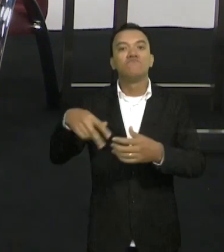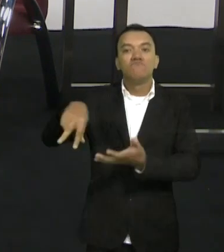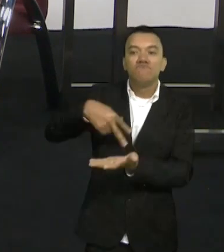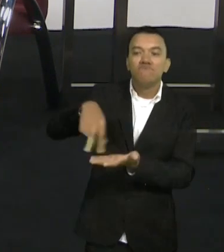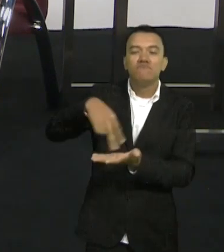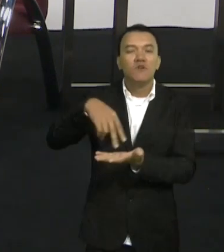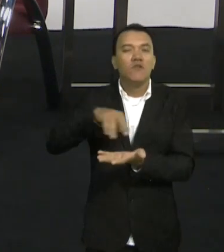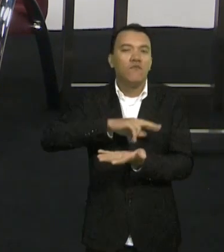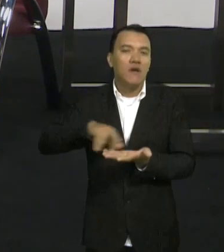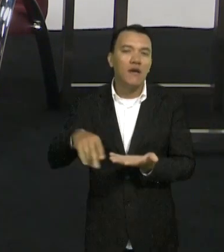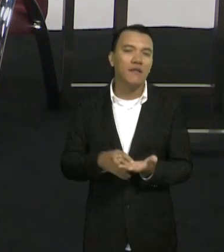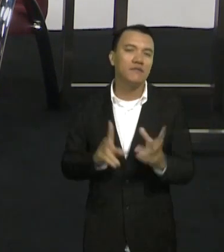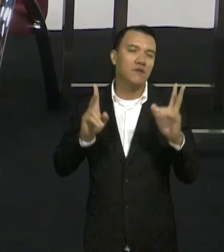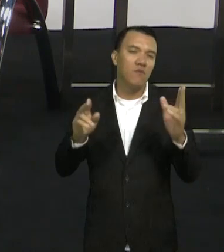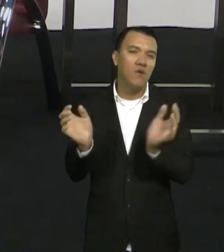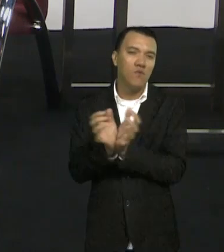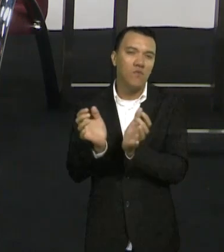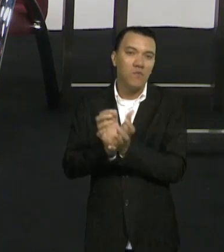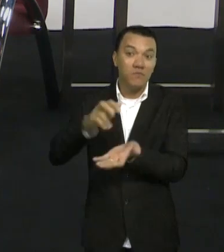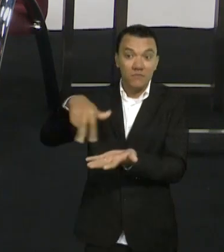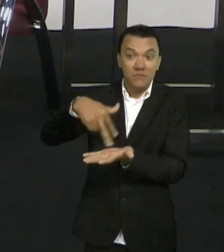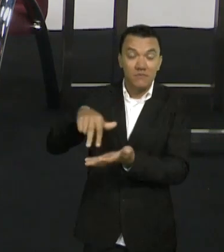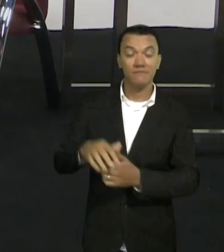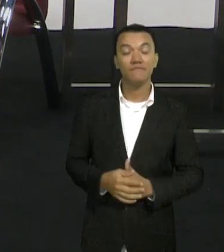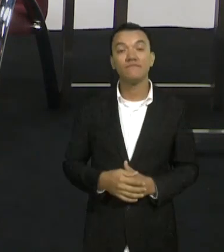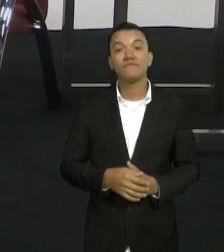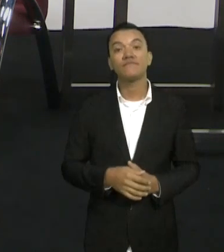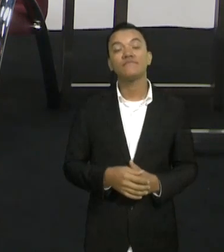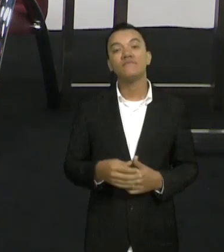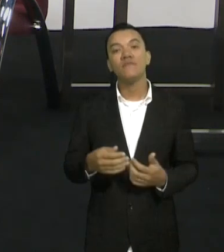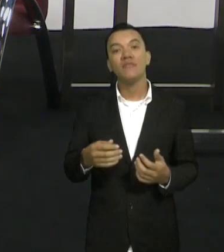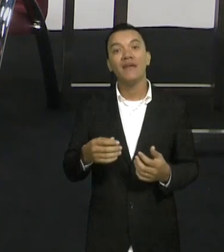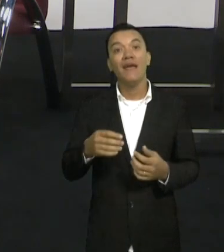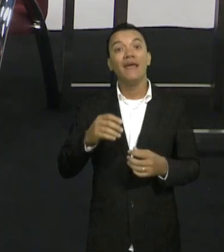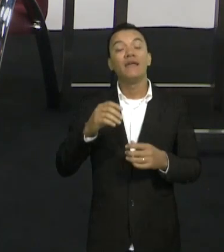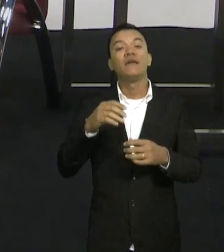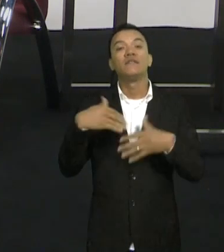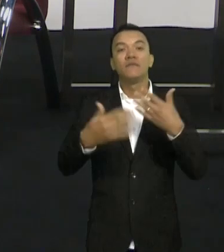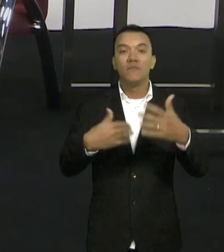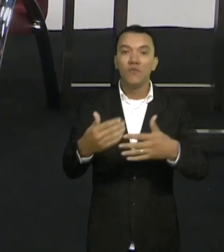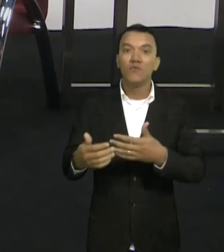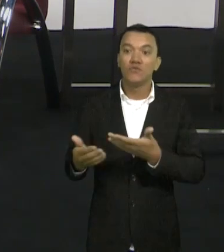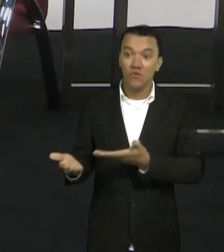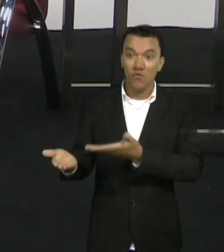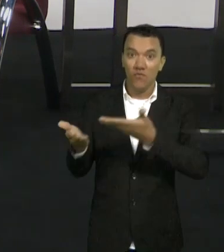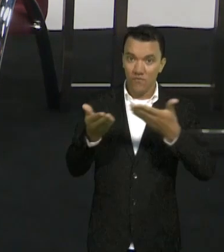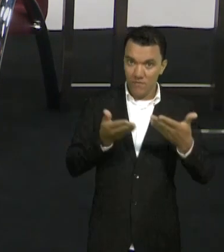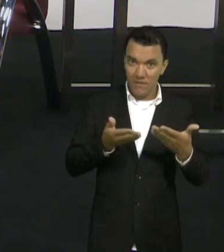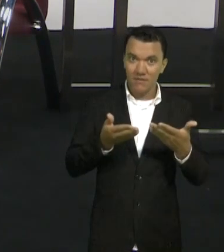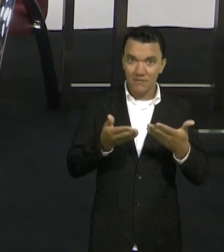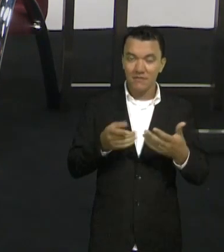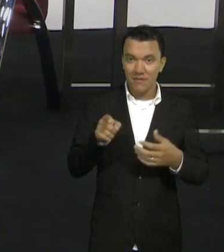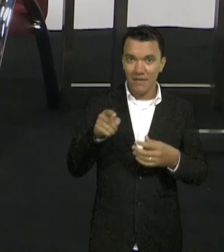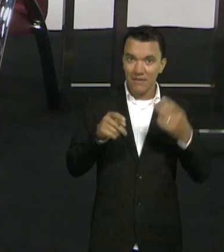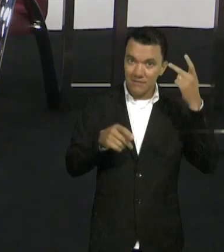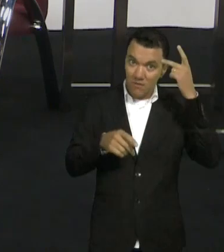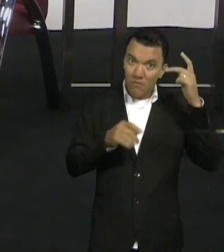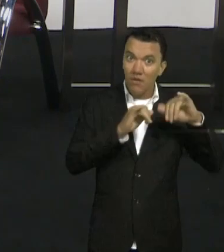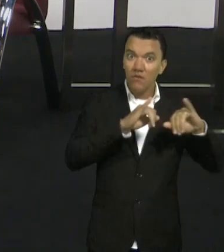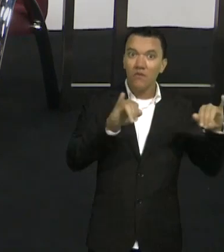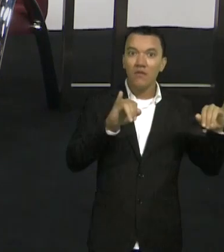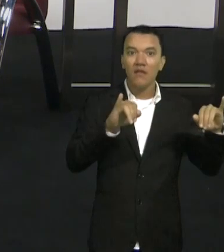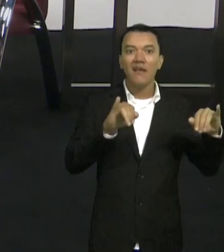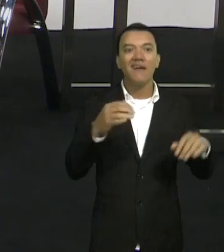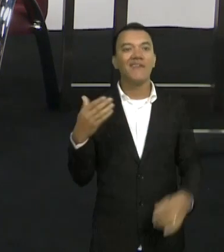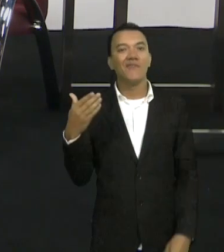vários ritmos. E quando foi feito o convite para a gente fazer São Paulo, fazer a divulgação, aí